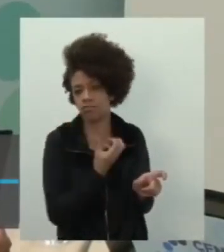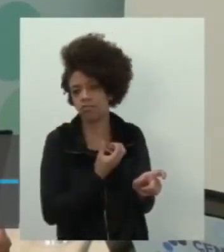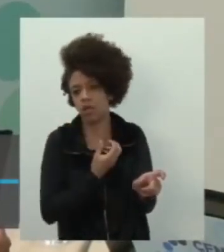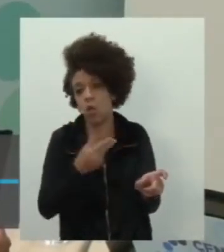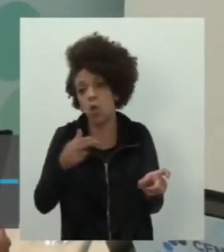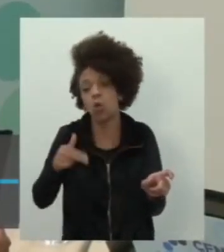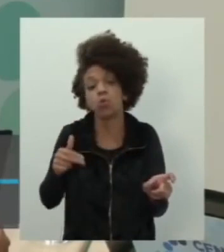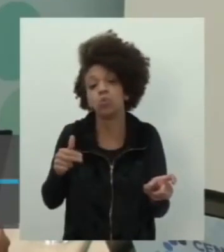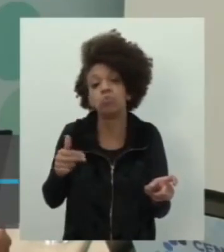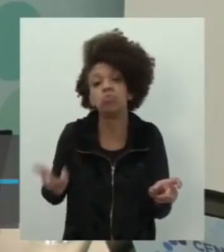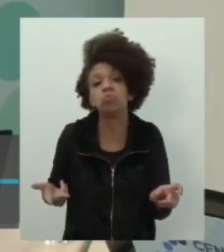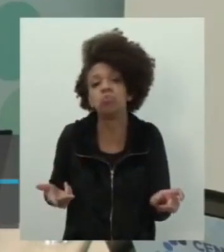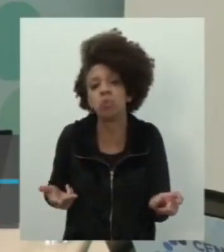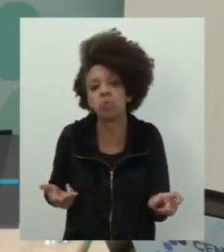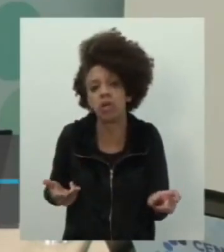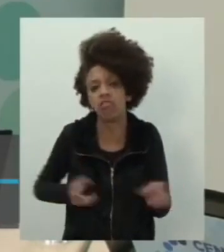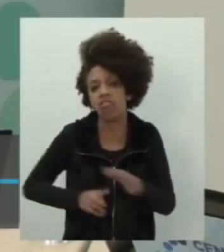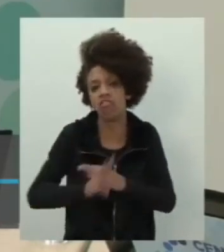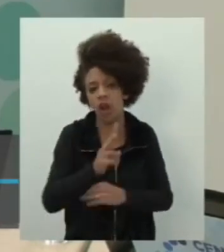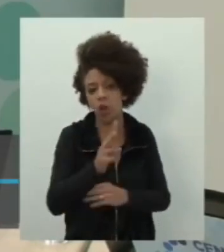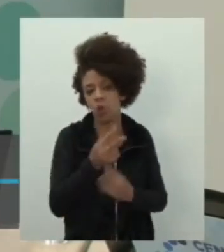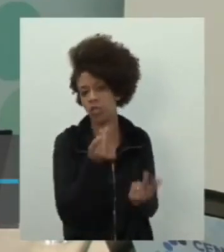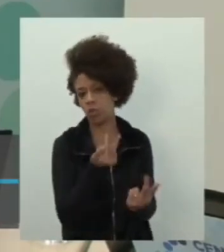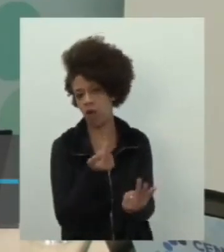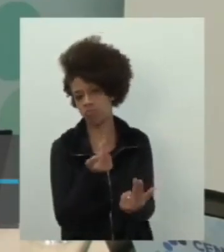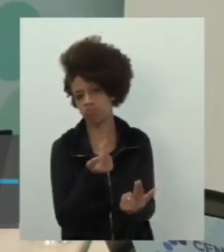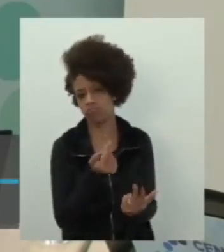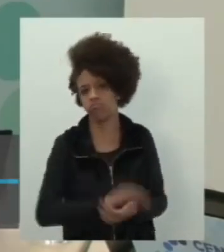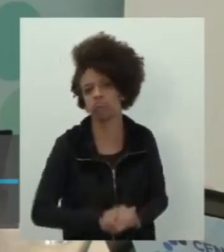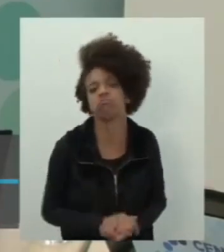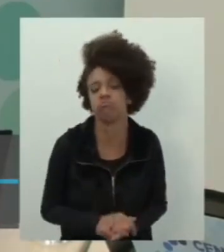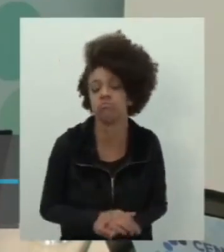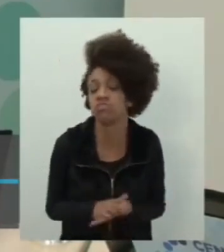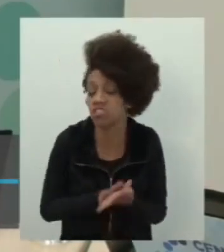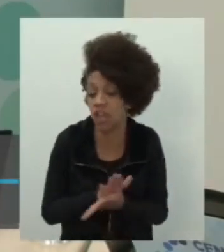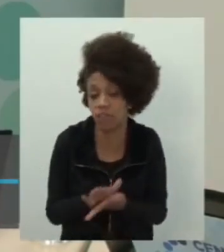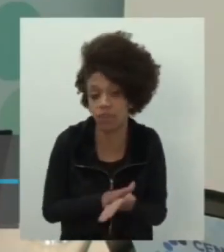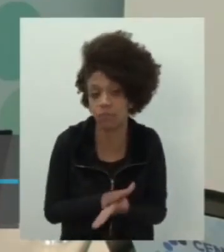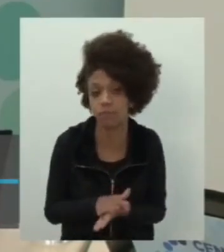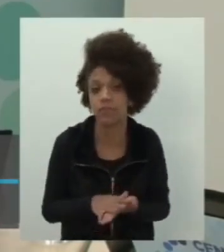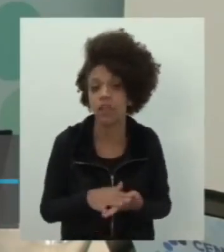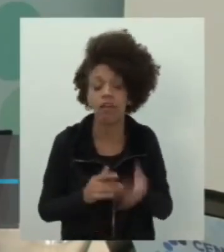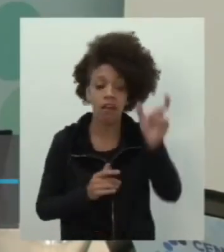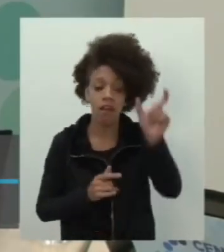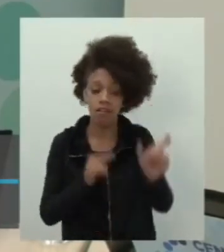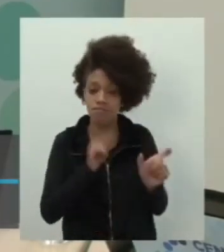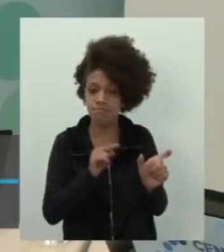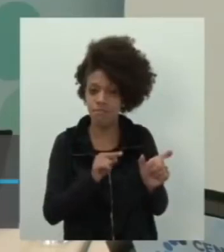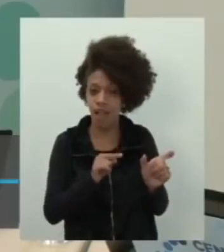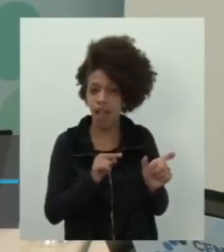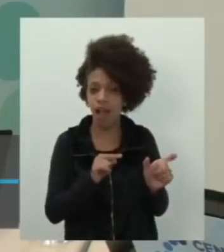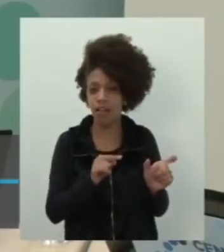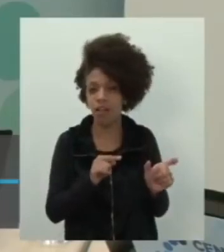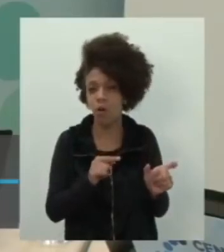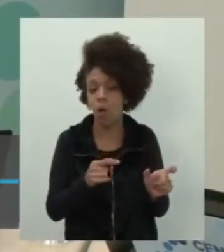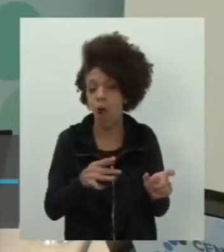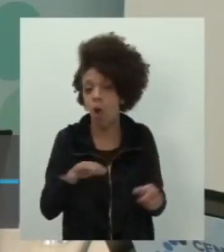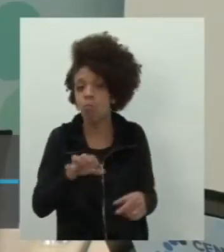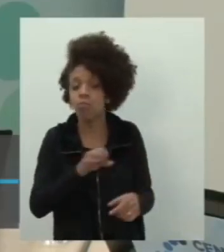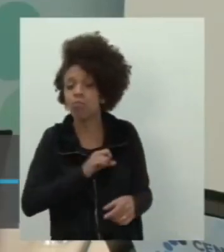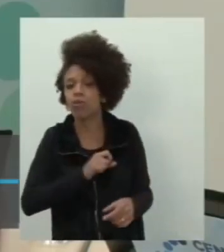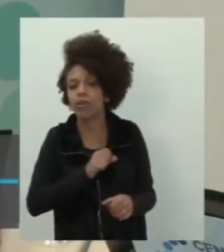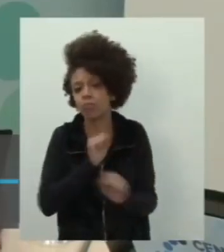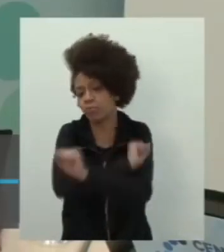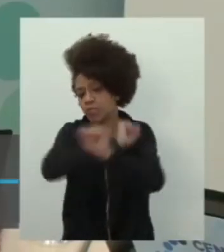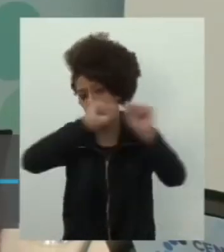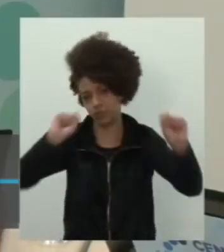uma correia, eu não tenho o valor de uma correia, de nada. E ela valeria um manto, né? Ou seja, esse amor inalcançável. Ou seja, o